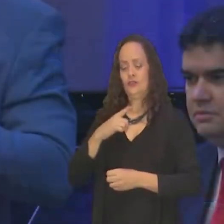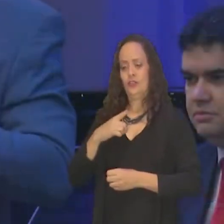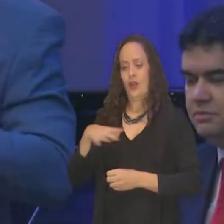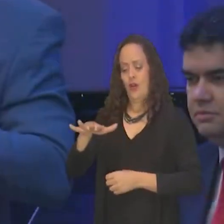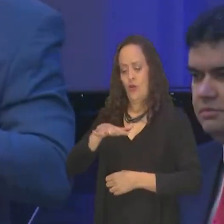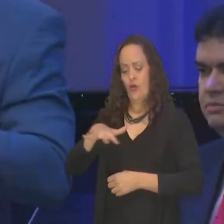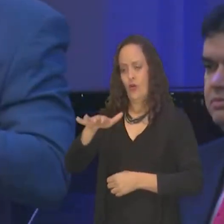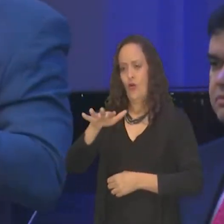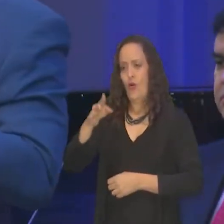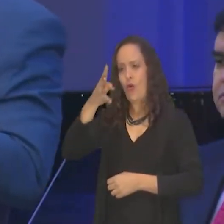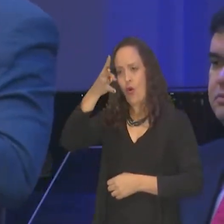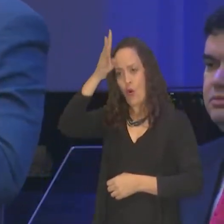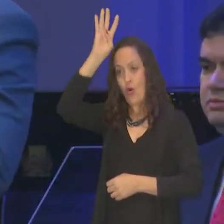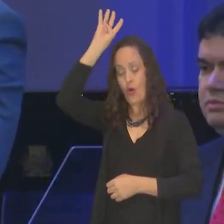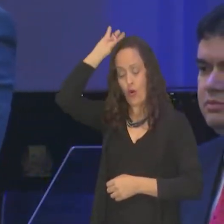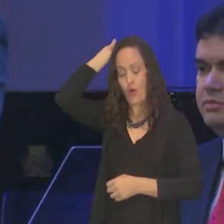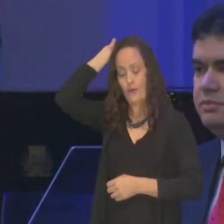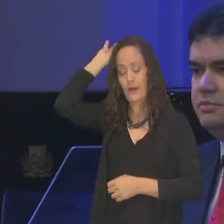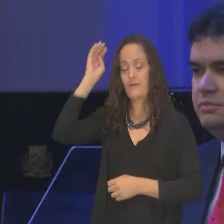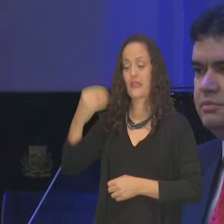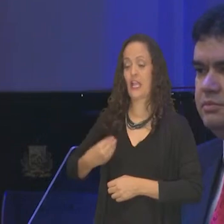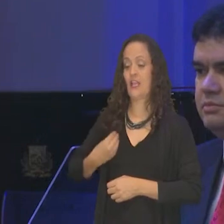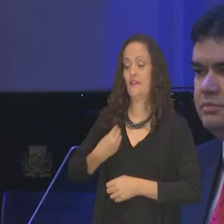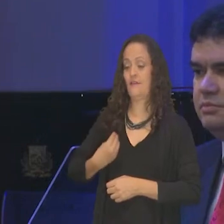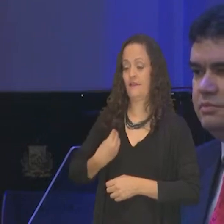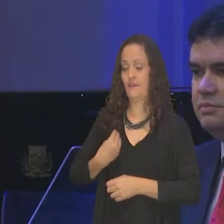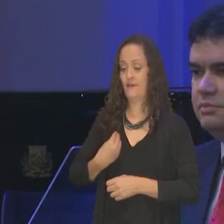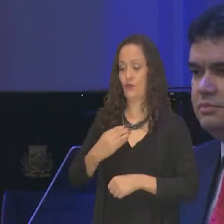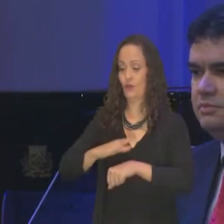período da monarquia, Roma vive o período